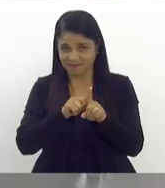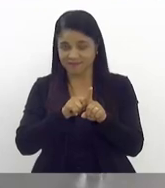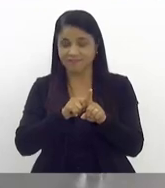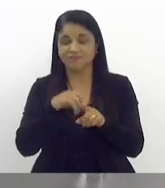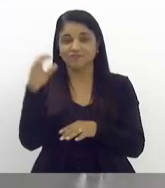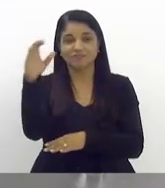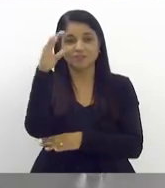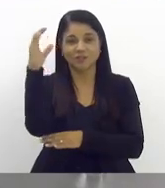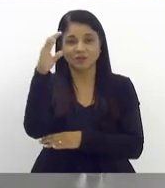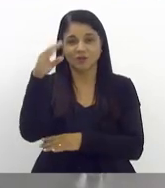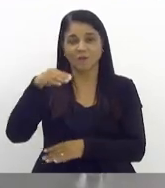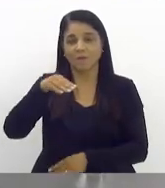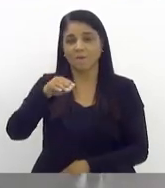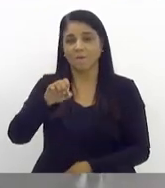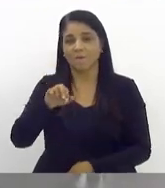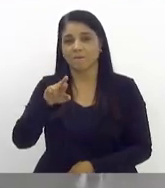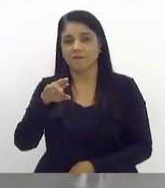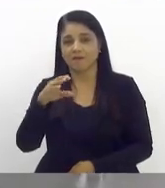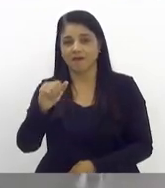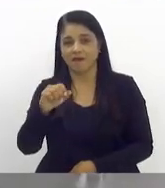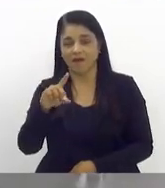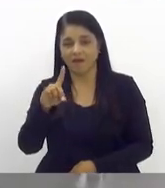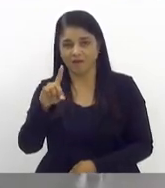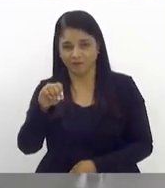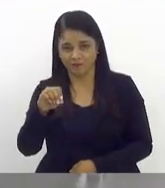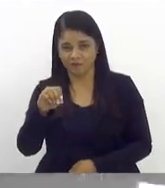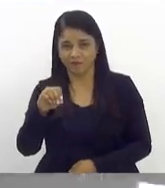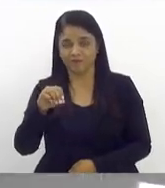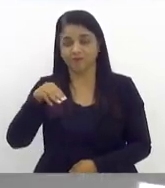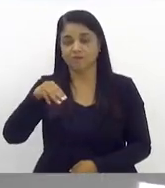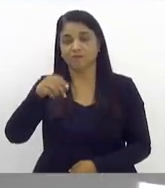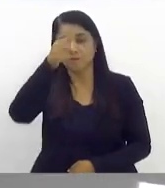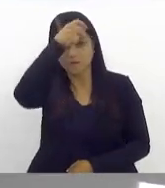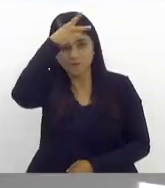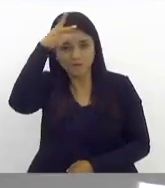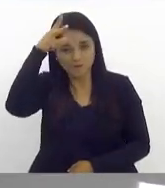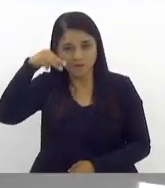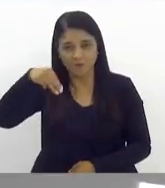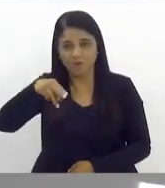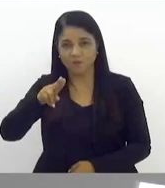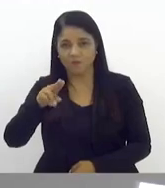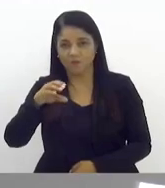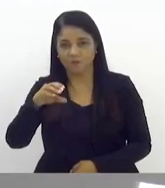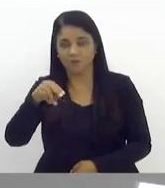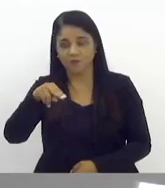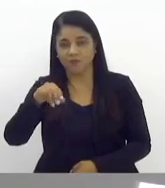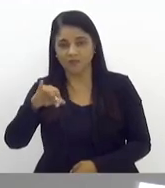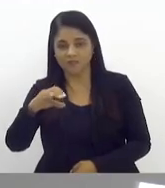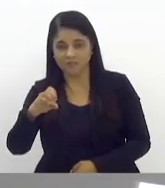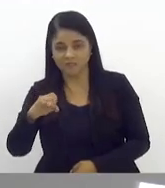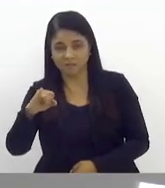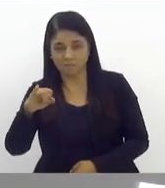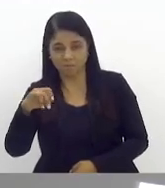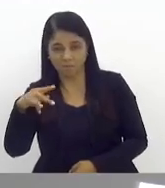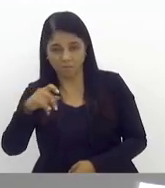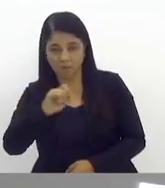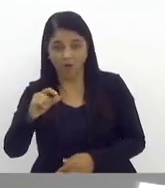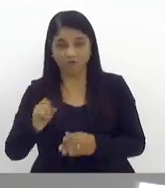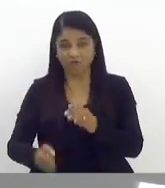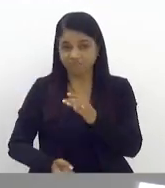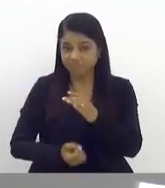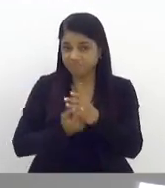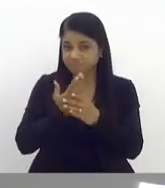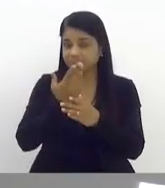estava fechado há 60 anos. Um mercado que foi fundado na década de 40 e